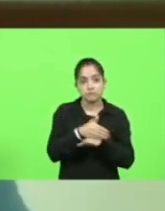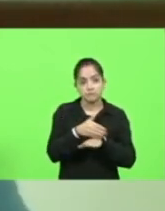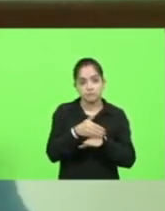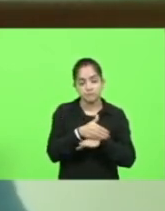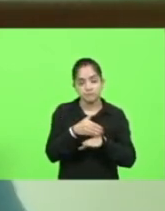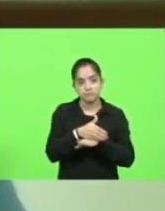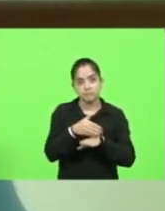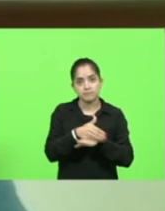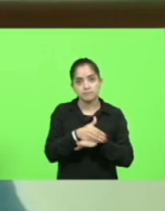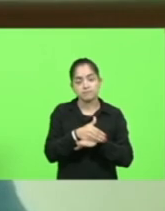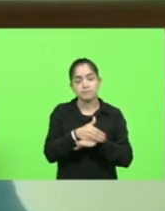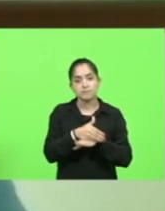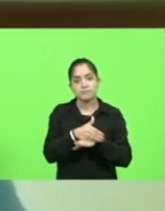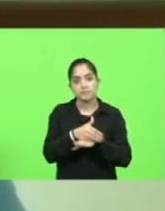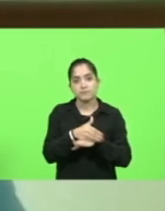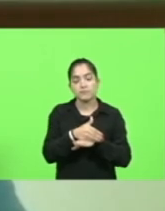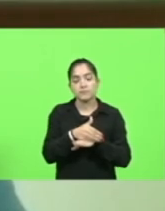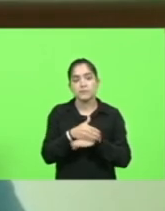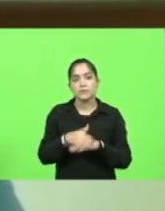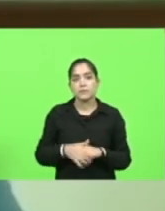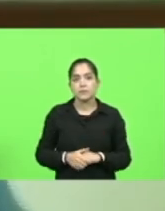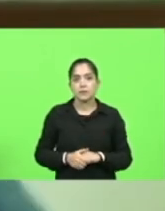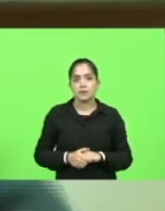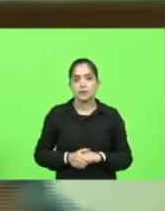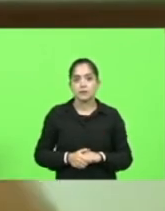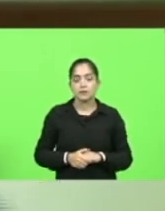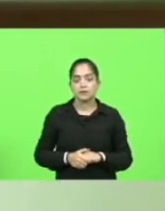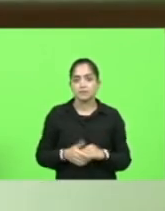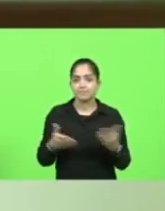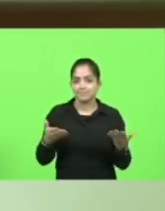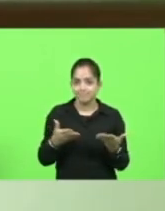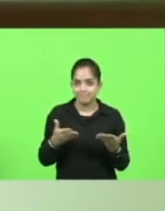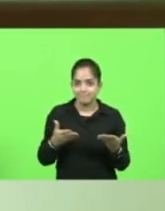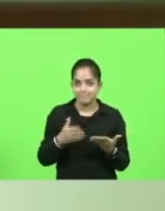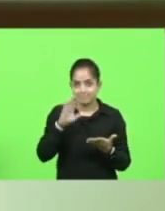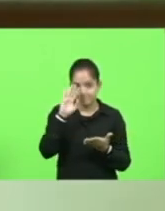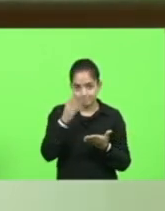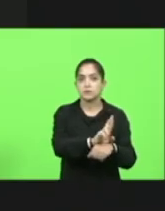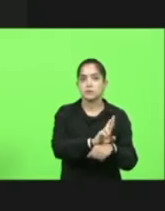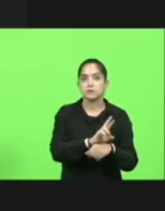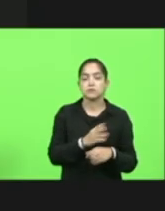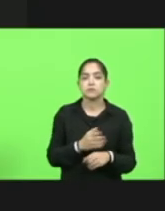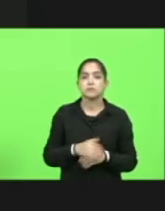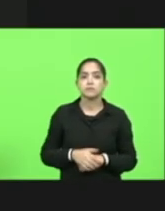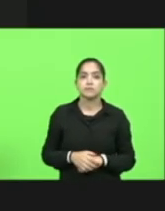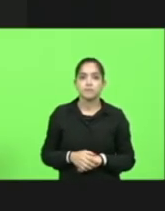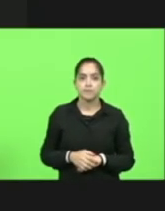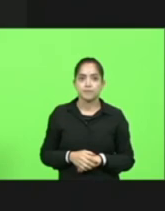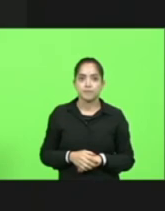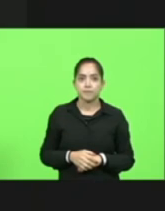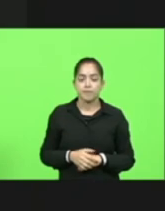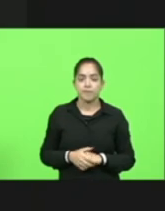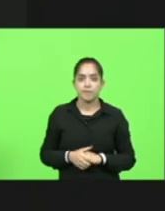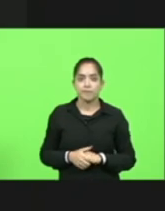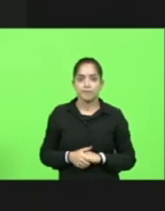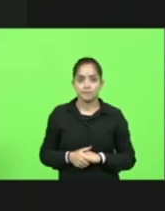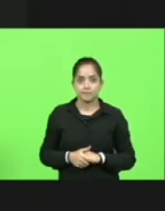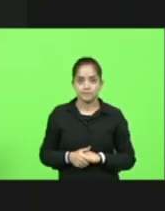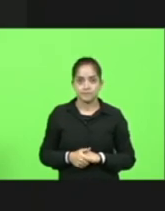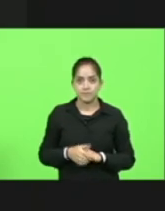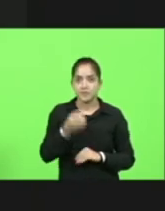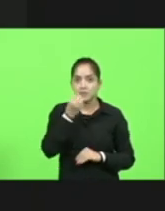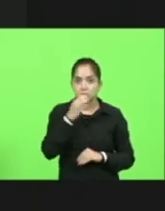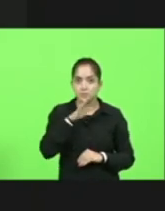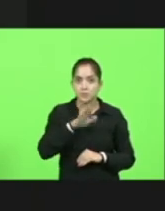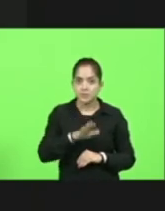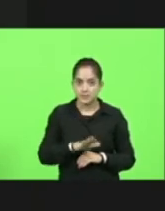destacou ainda que o momento é primordial para que o setor seja lembrado e destacou que a sociedade mais inclusiva